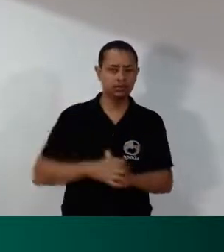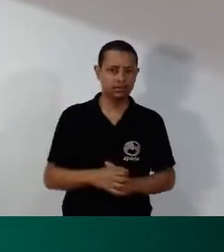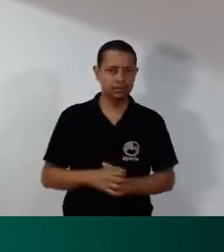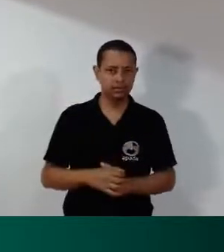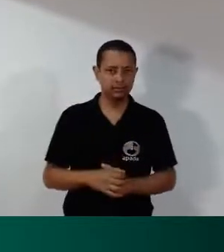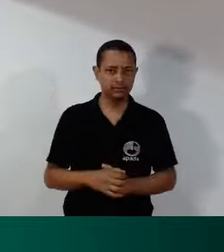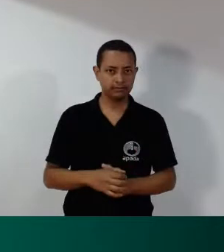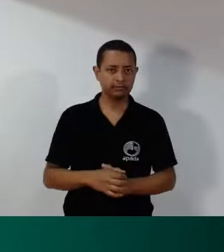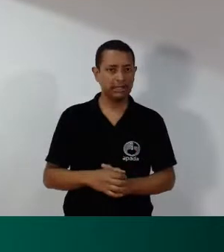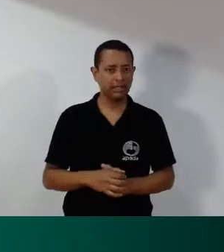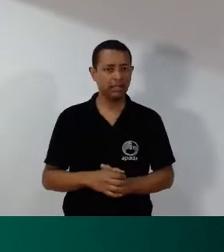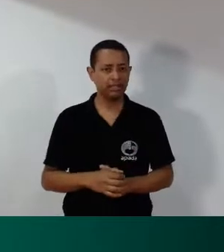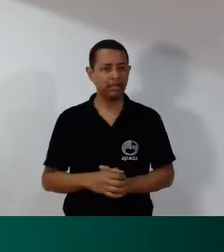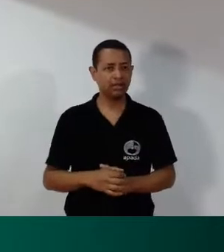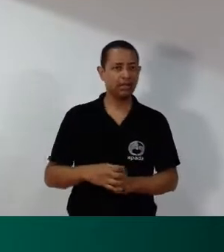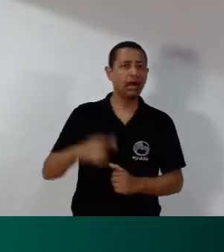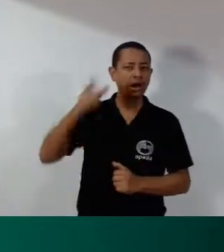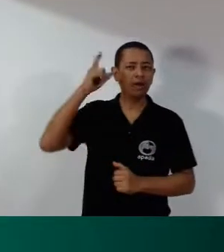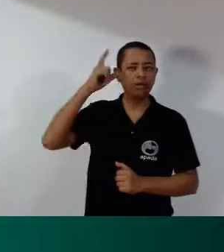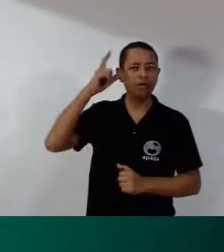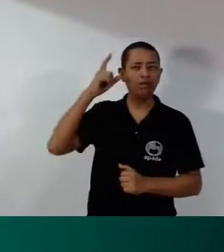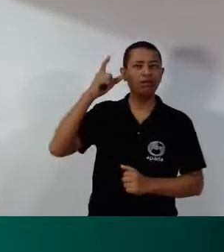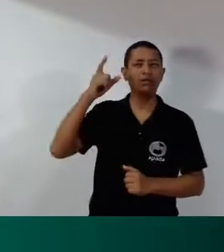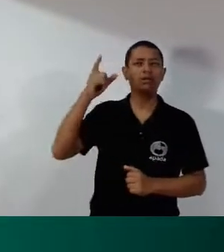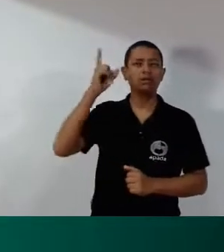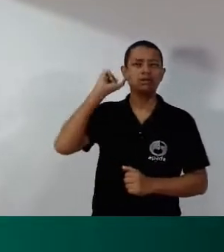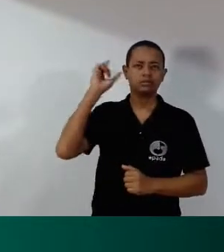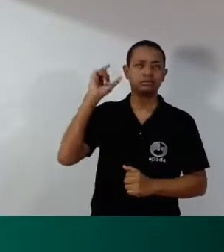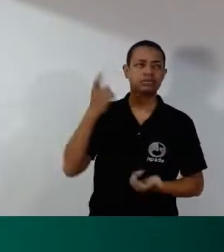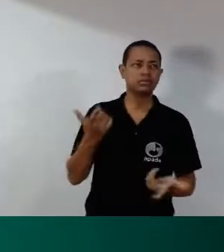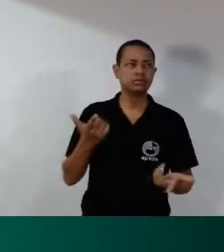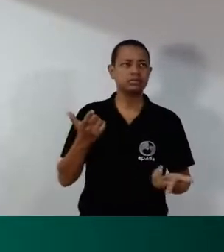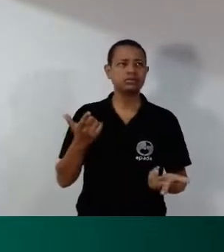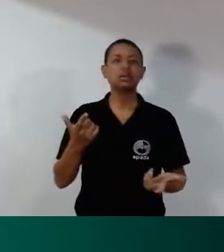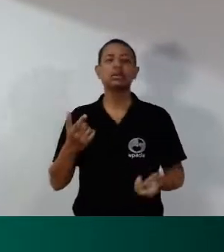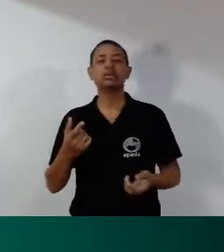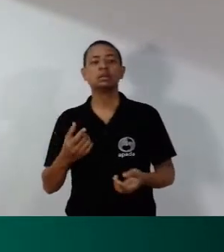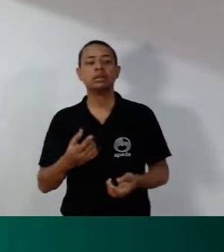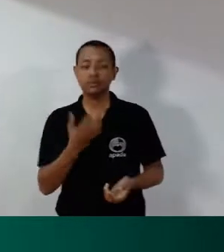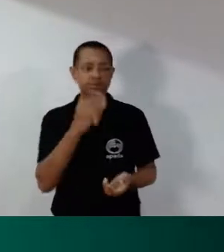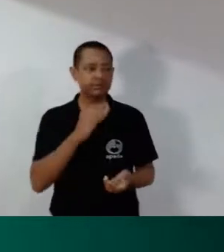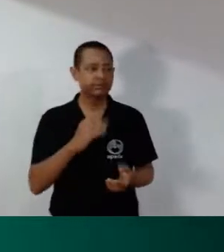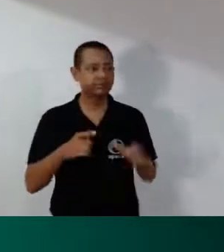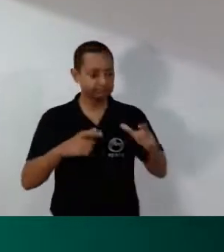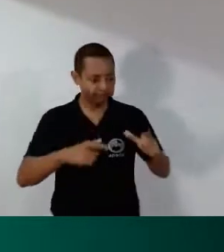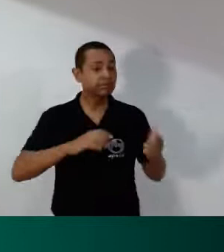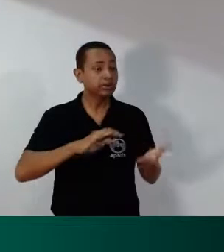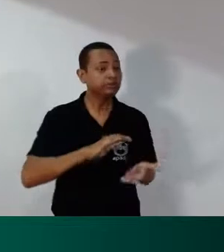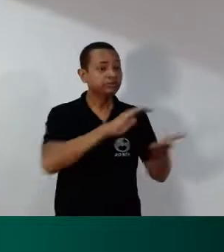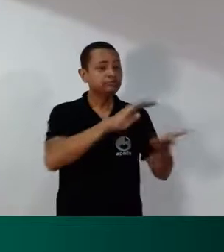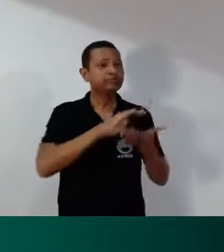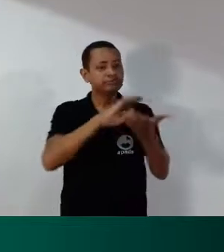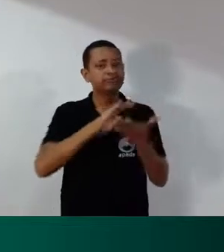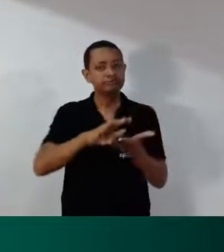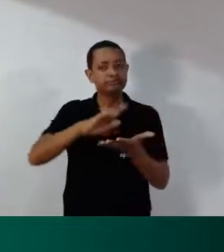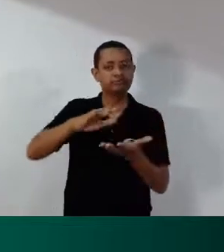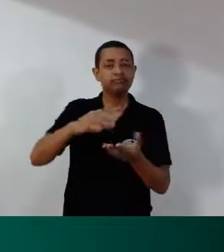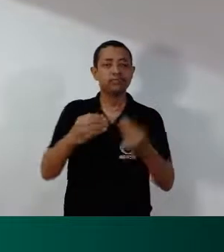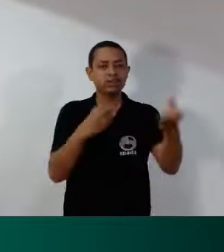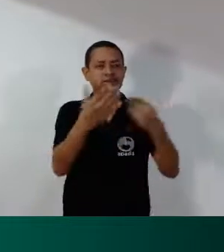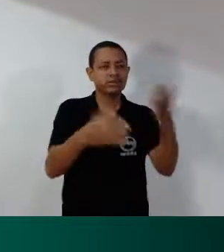entregou ao 10 mil quentinhas que foi ontem foi no mesmo dia que a gente leva a companheira para o para iniciar o tratamento né